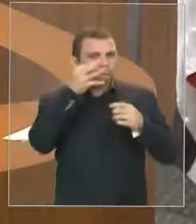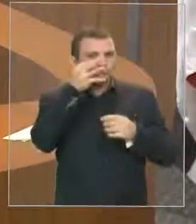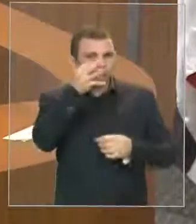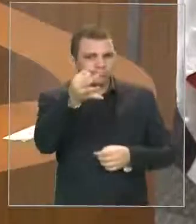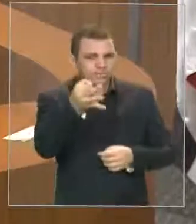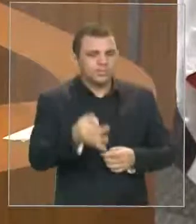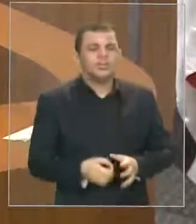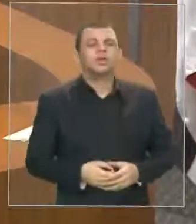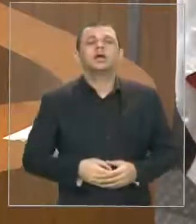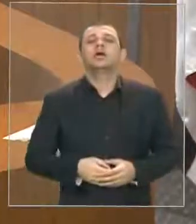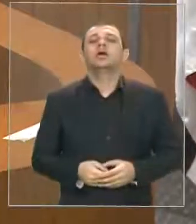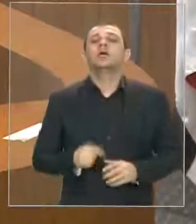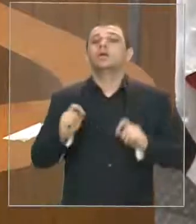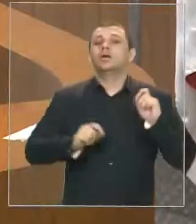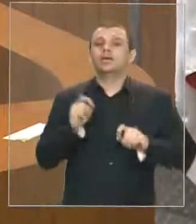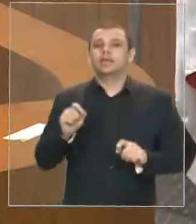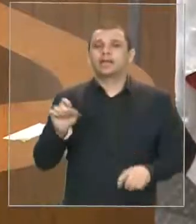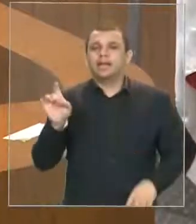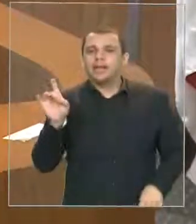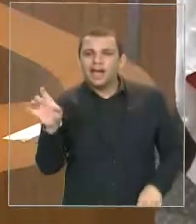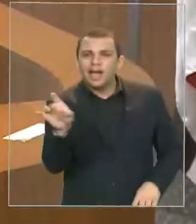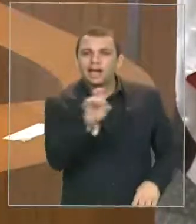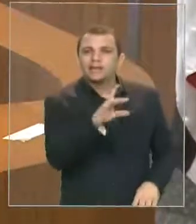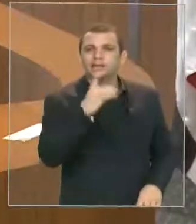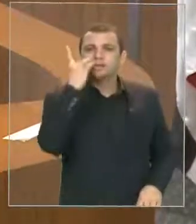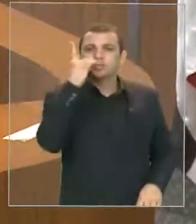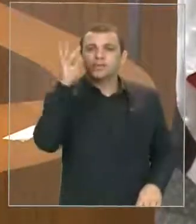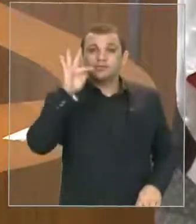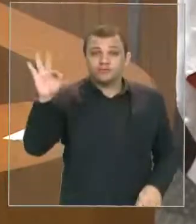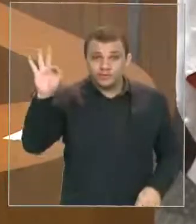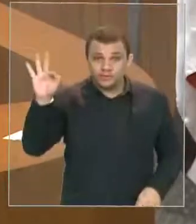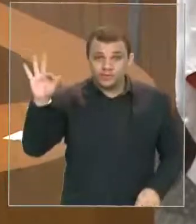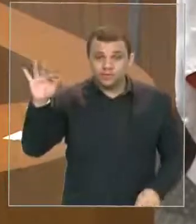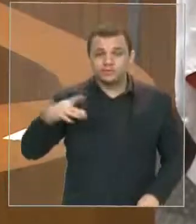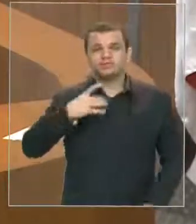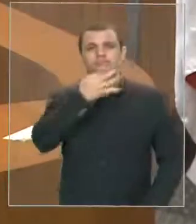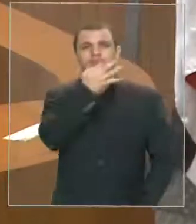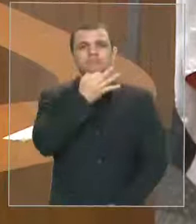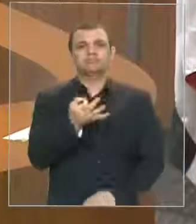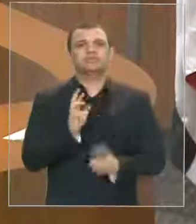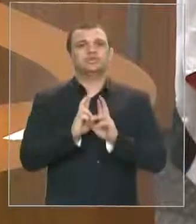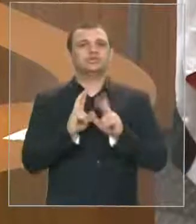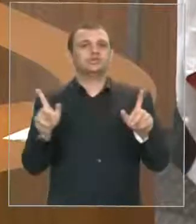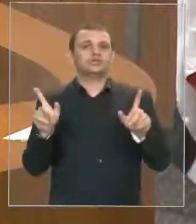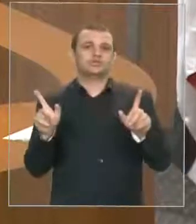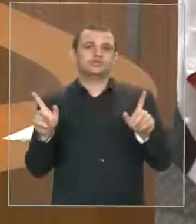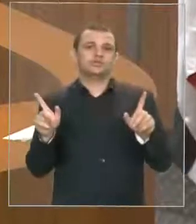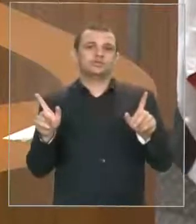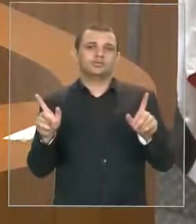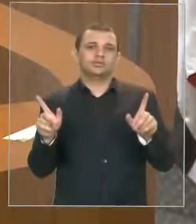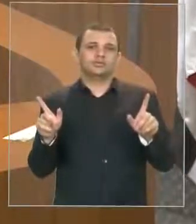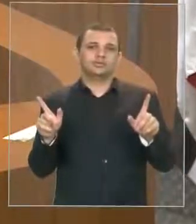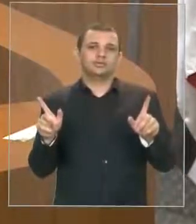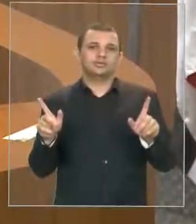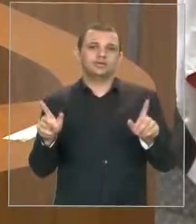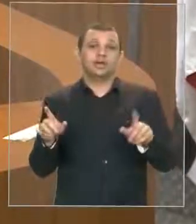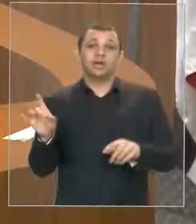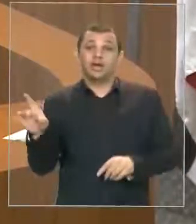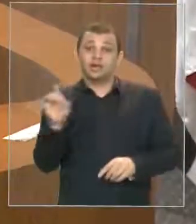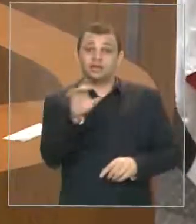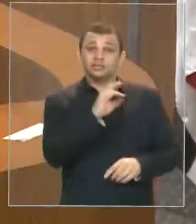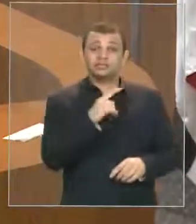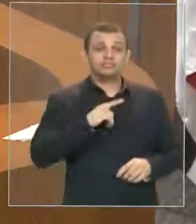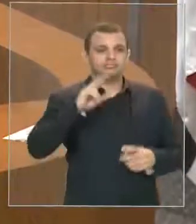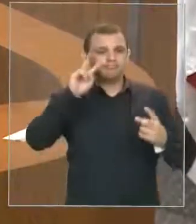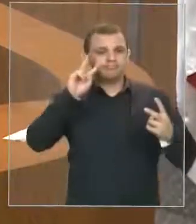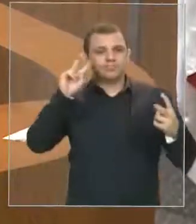deputado federal, o deputado Rogério Cafeteira, que se manifestou de uma forma diferente em relação à reforma política. Cada um tem um ponto